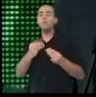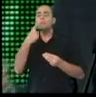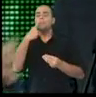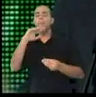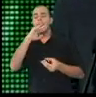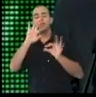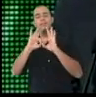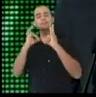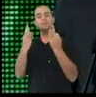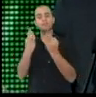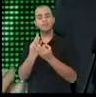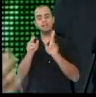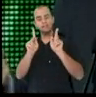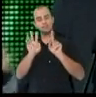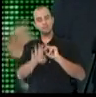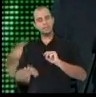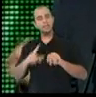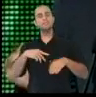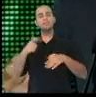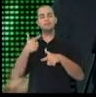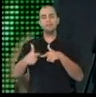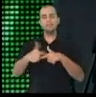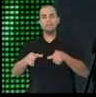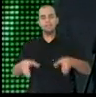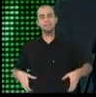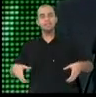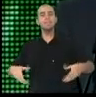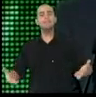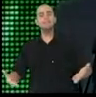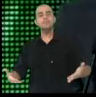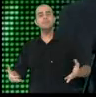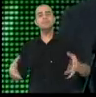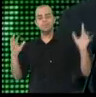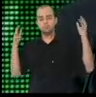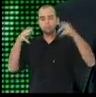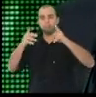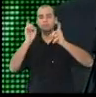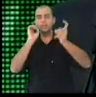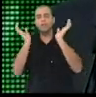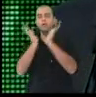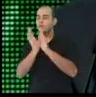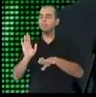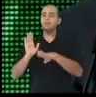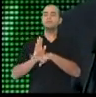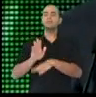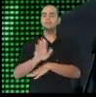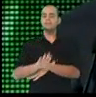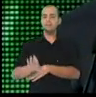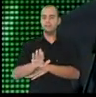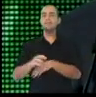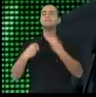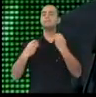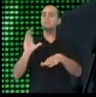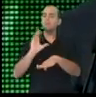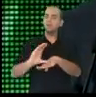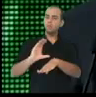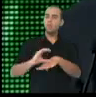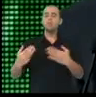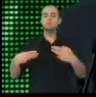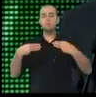com problemas, que se reúnem para fazer um trabalho de apoio a essas crianças. Eles dão cursos. O Ministério da